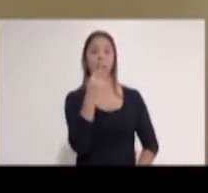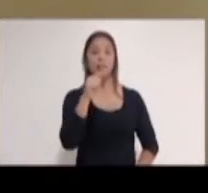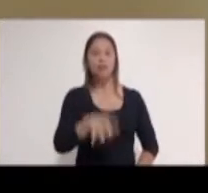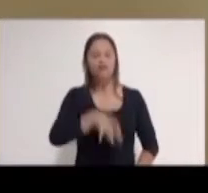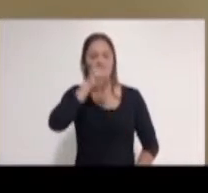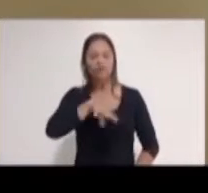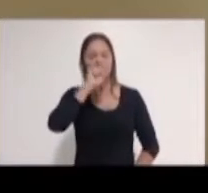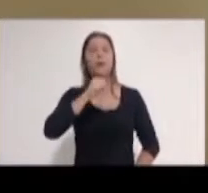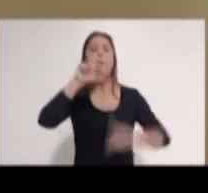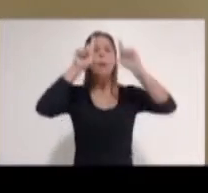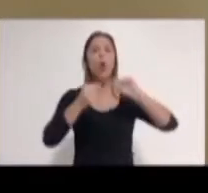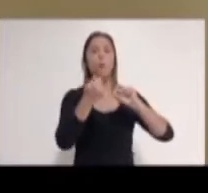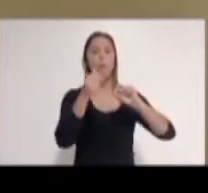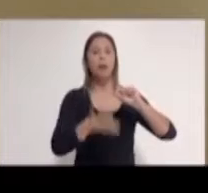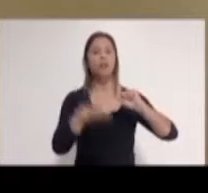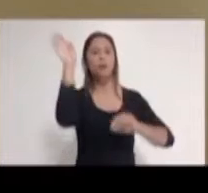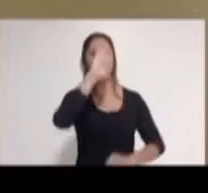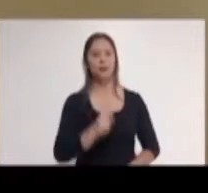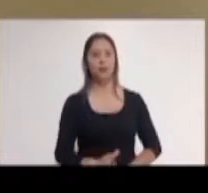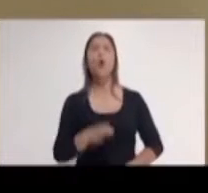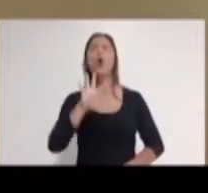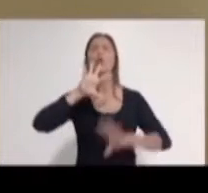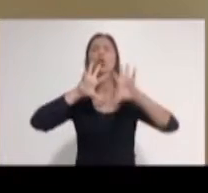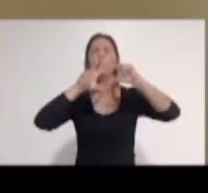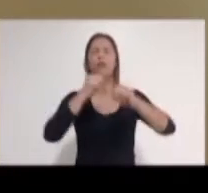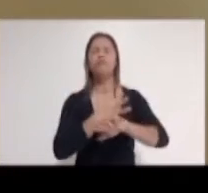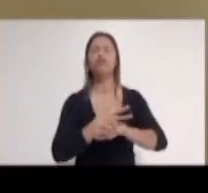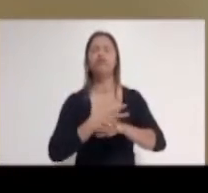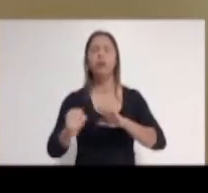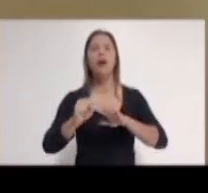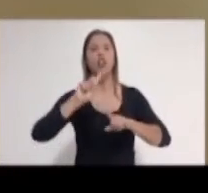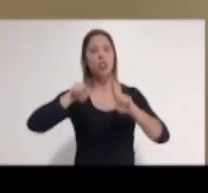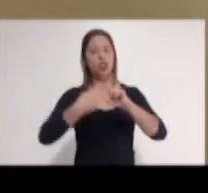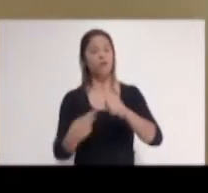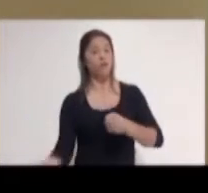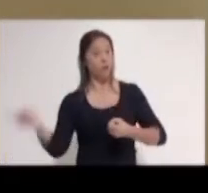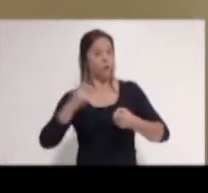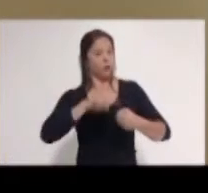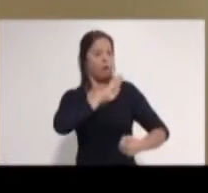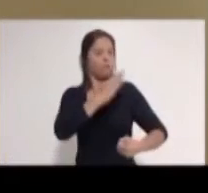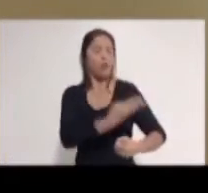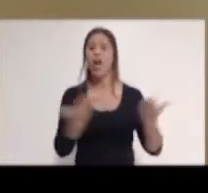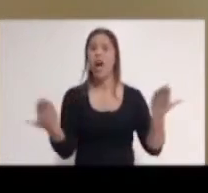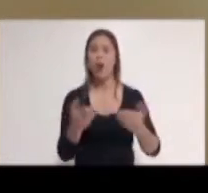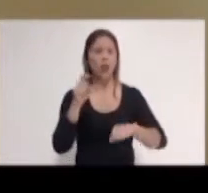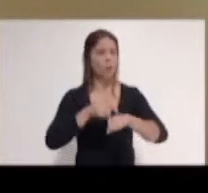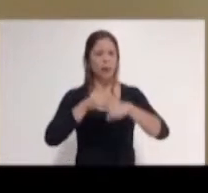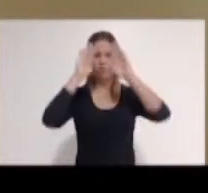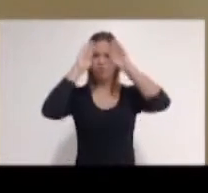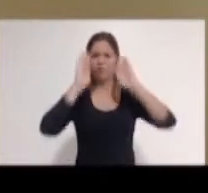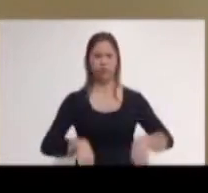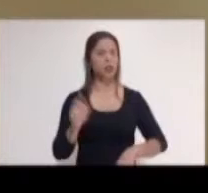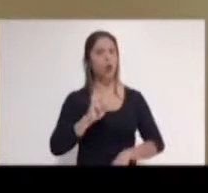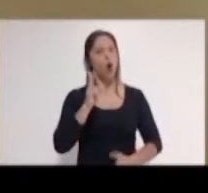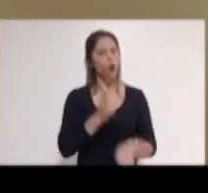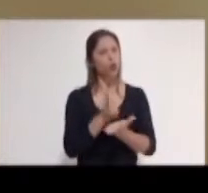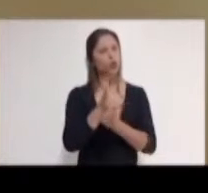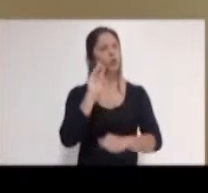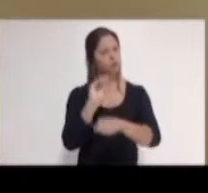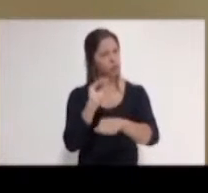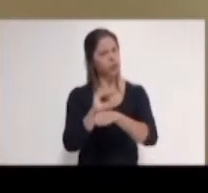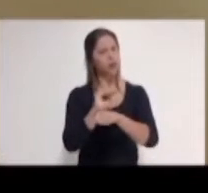municípios. Se tudo correr bem, avançamos. Se precisar, recuamos. É hora de seguirmos firmes. Continue